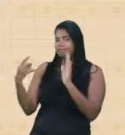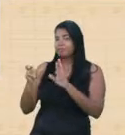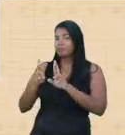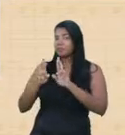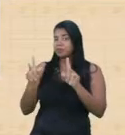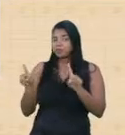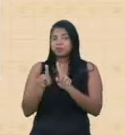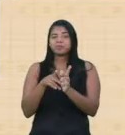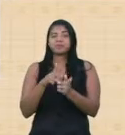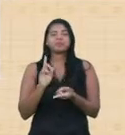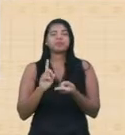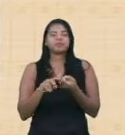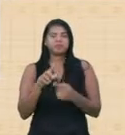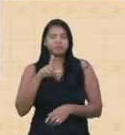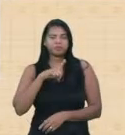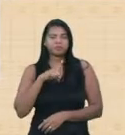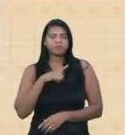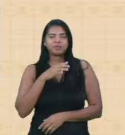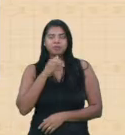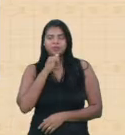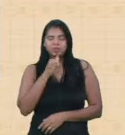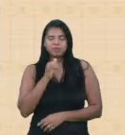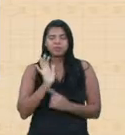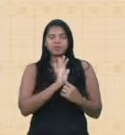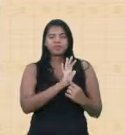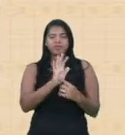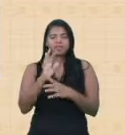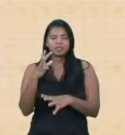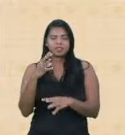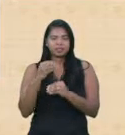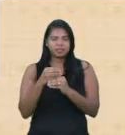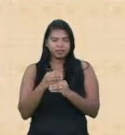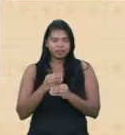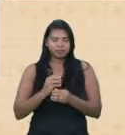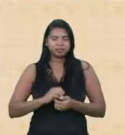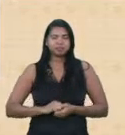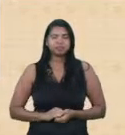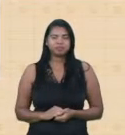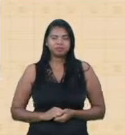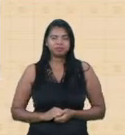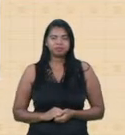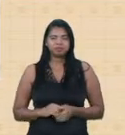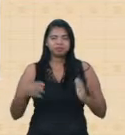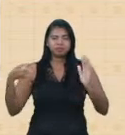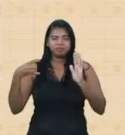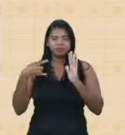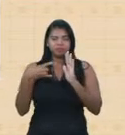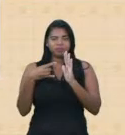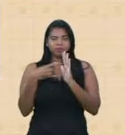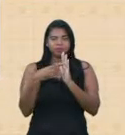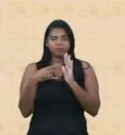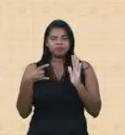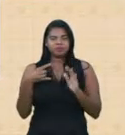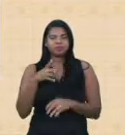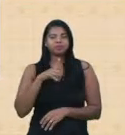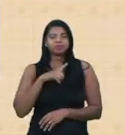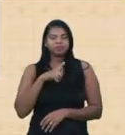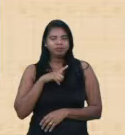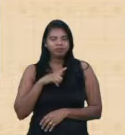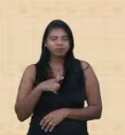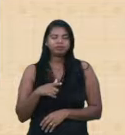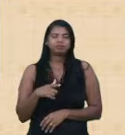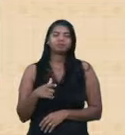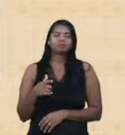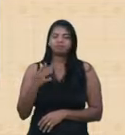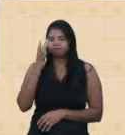forma que houve uma repulsão, quando invertemos essa polaridade, você tem uma atração de uma maneira muito